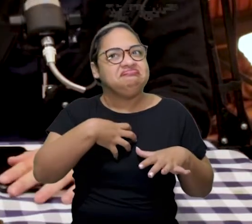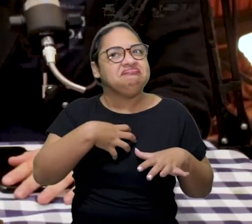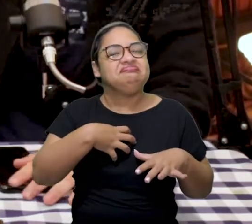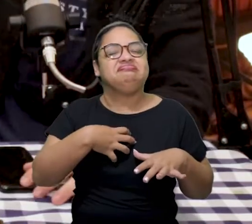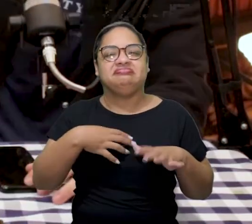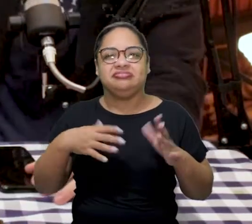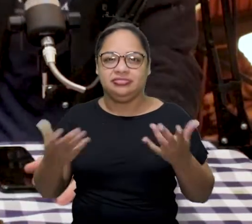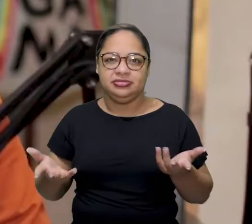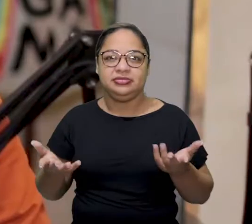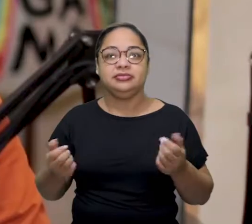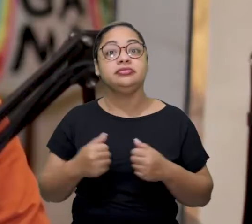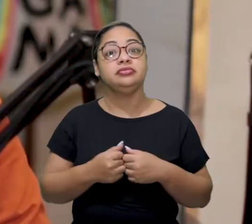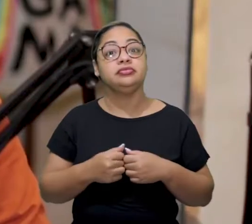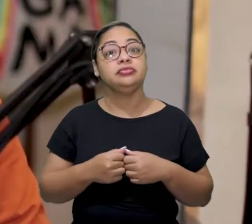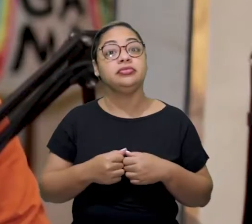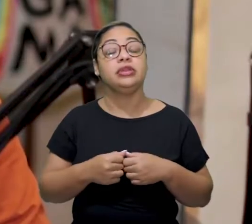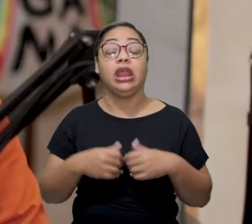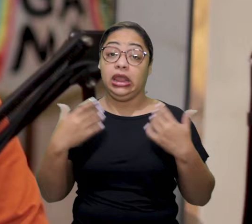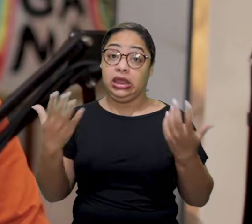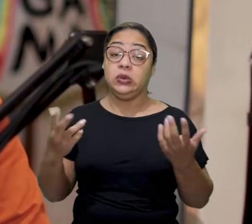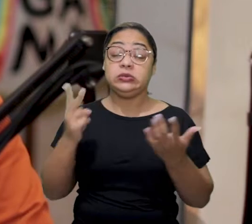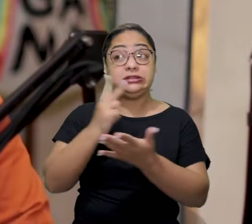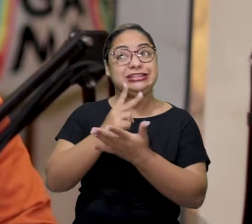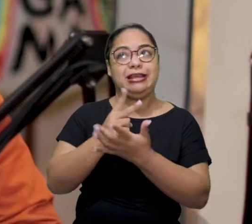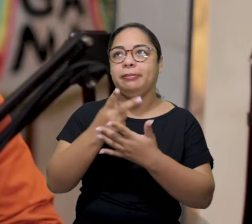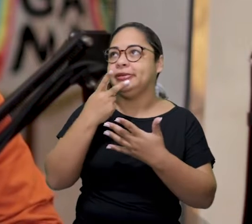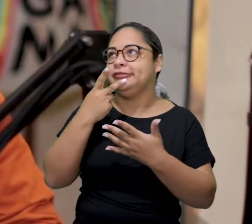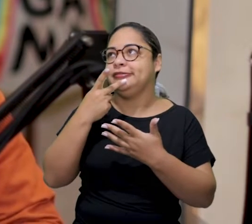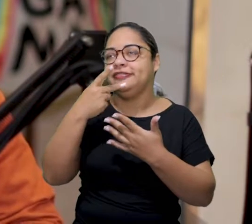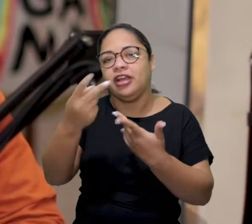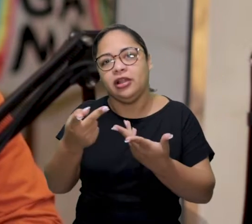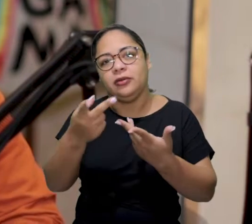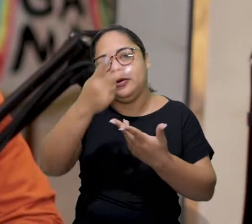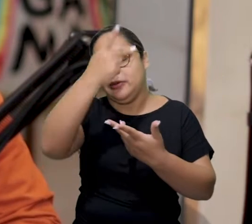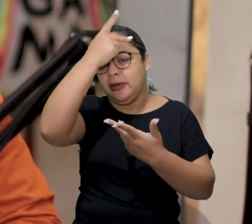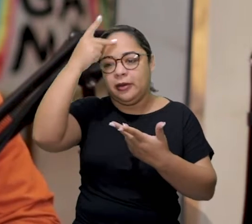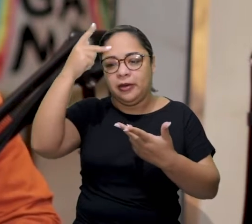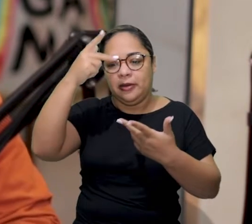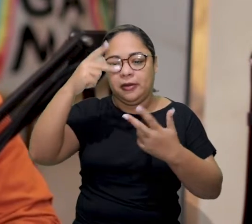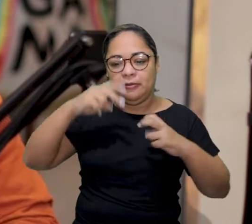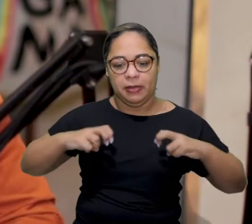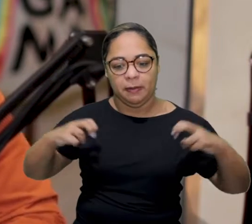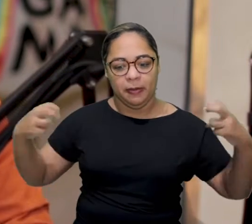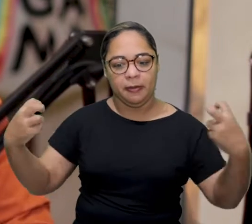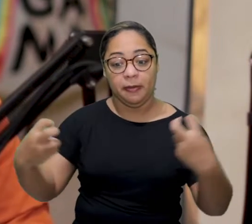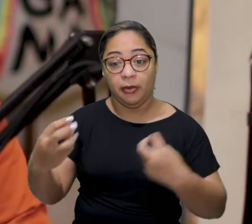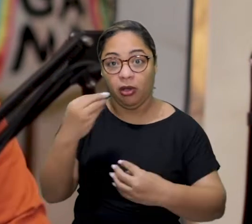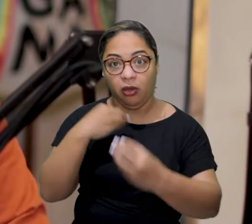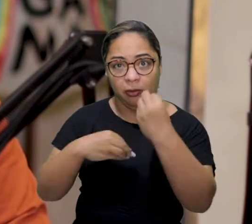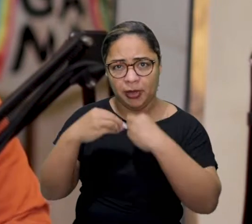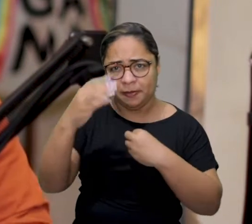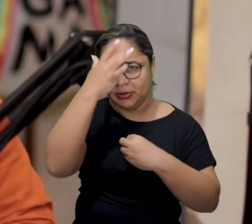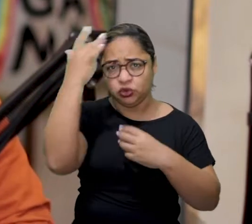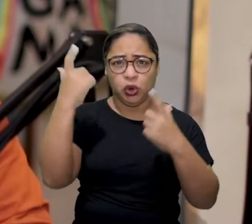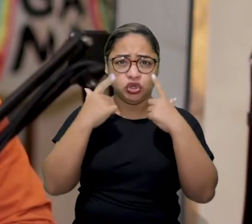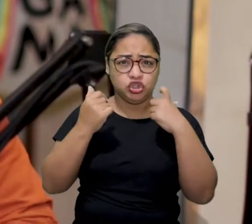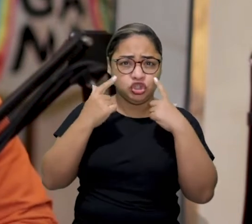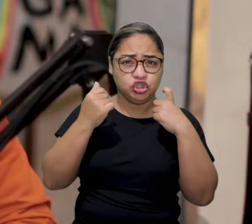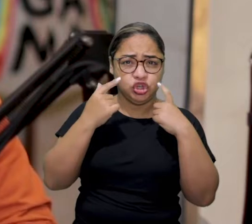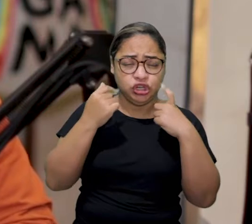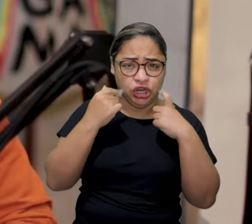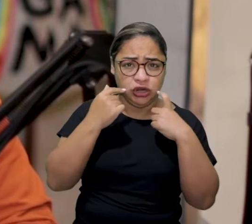sensacional né Tiago juntar a pessoa eu sempre falo assim cara você nunca vai ver gente chorando em volta da mesa